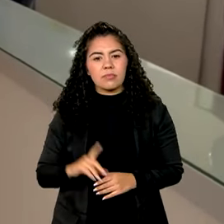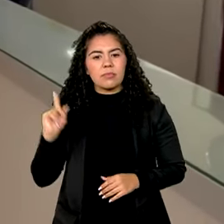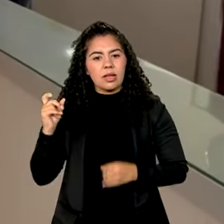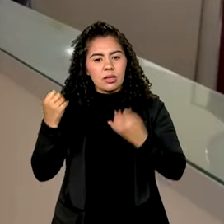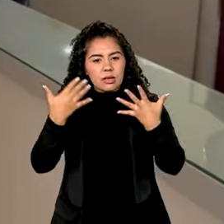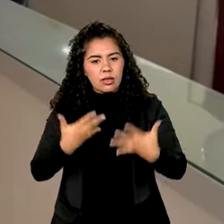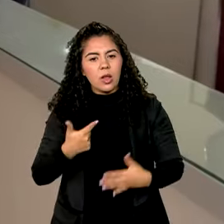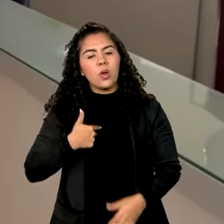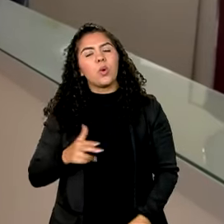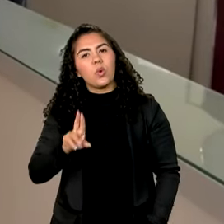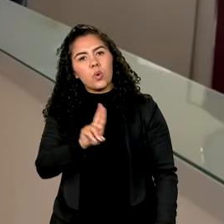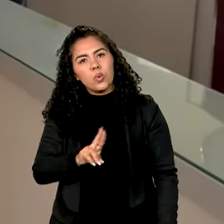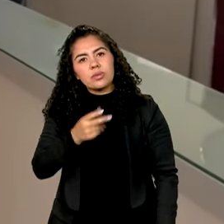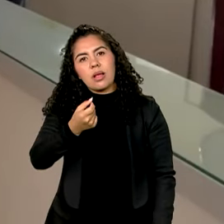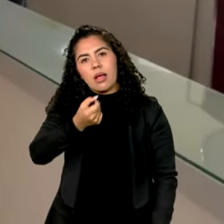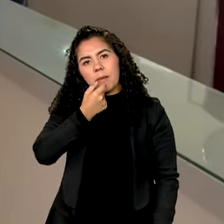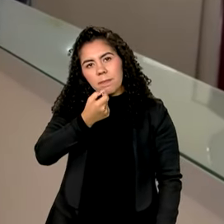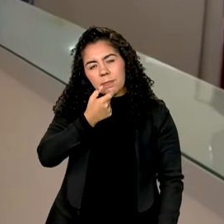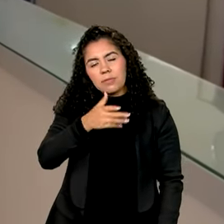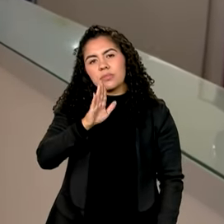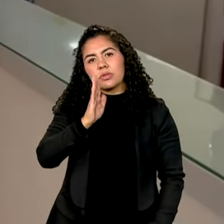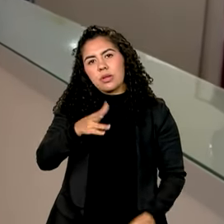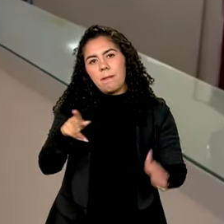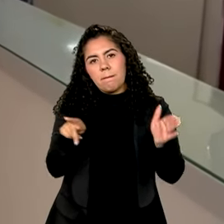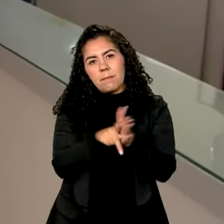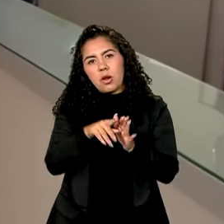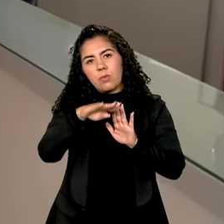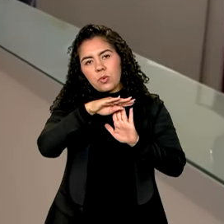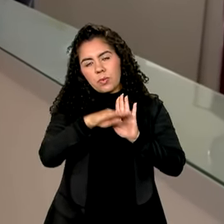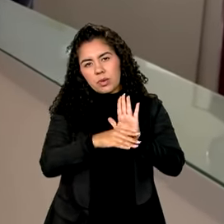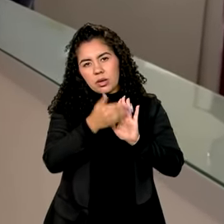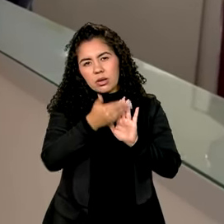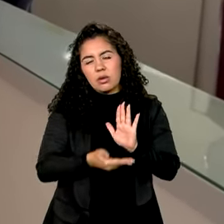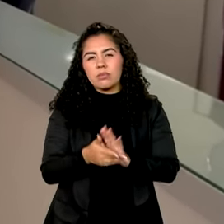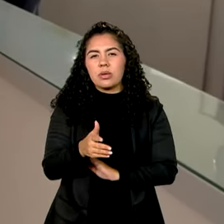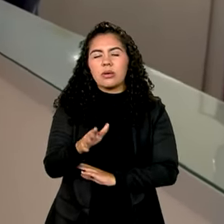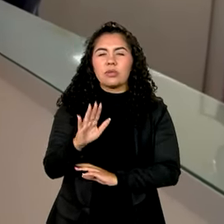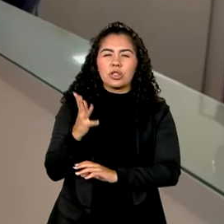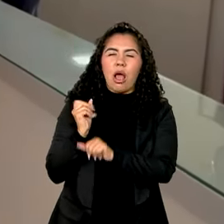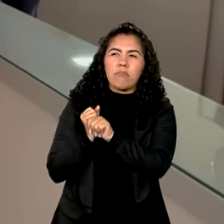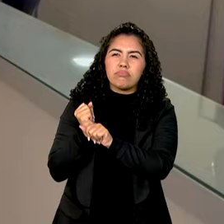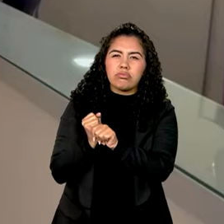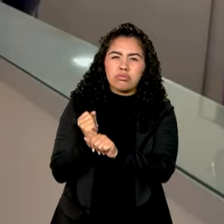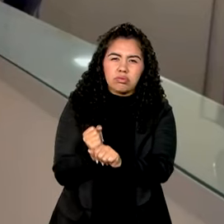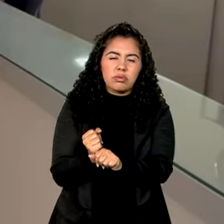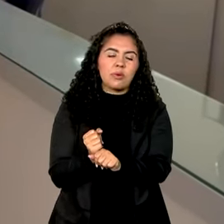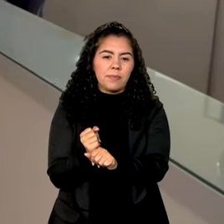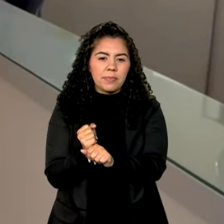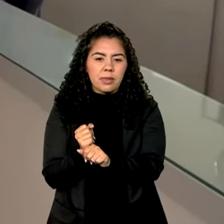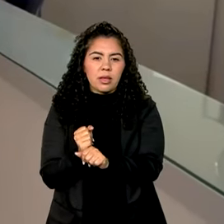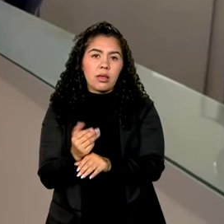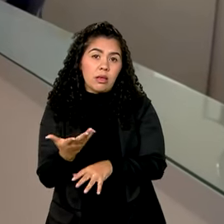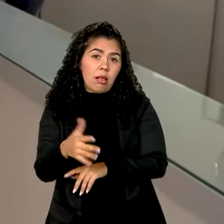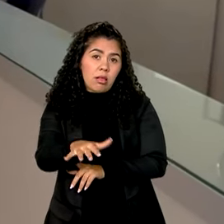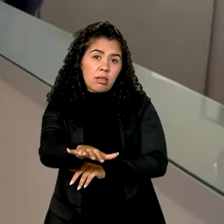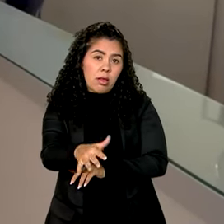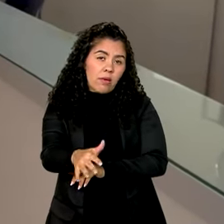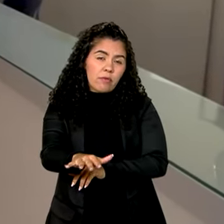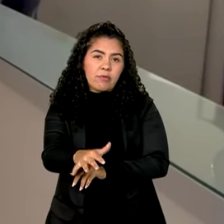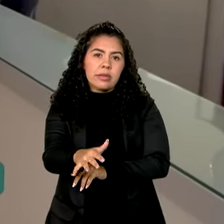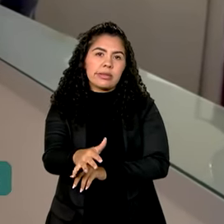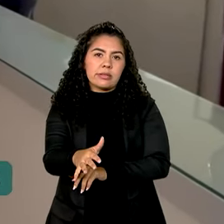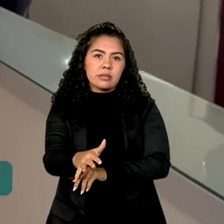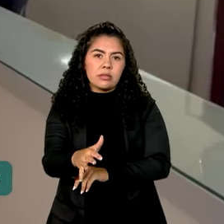né? O Farmácia Popular já há algum tempo, Celozoque 25. E talvez eu